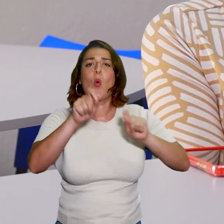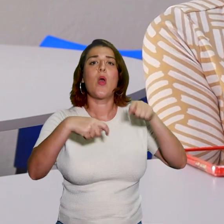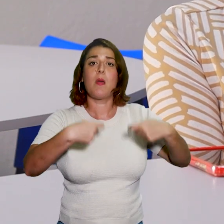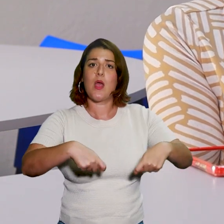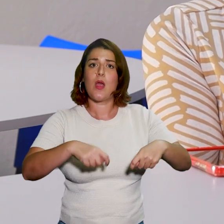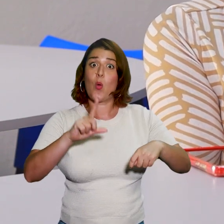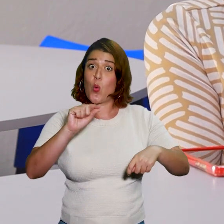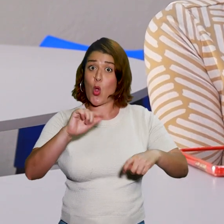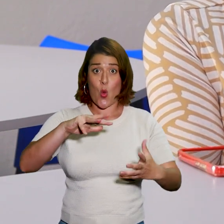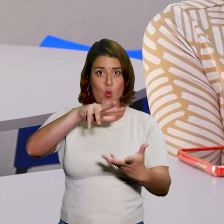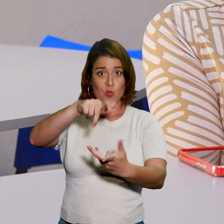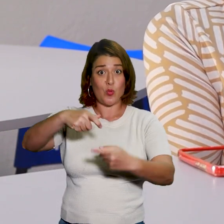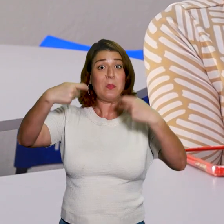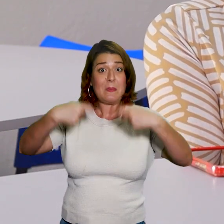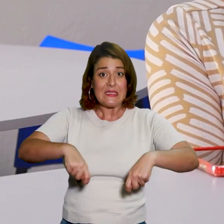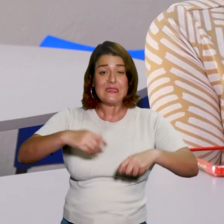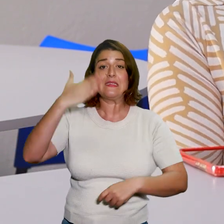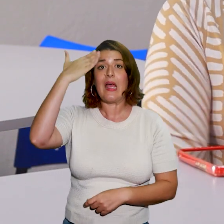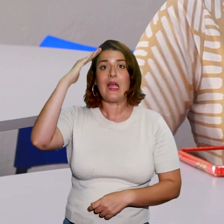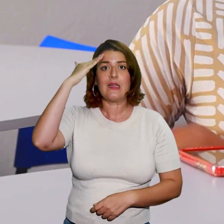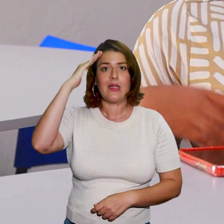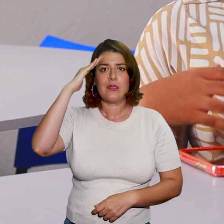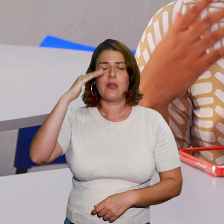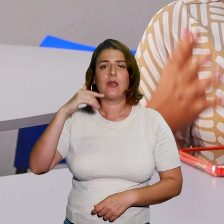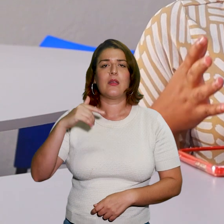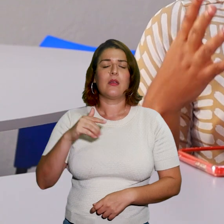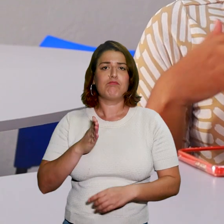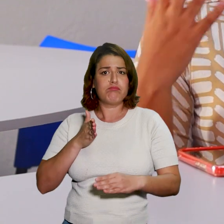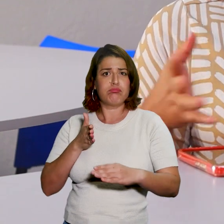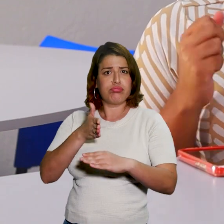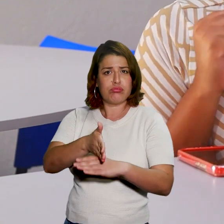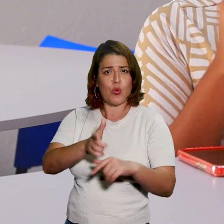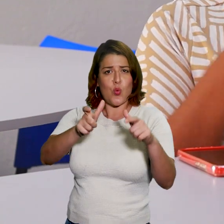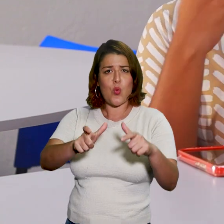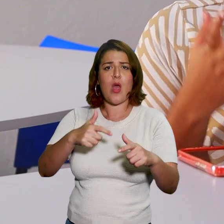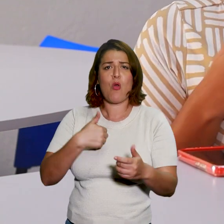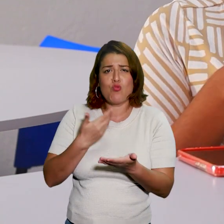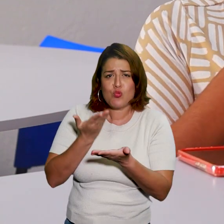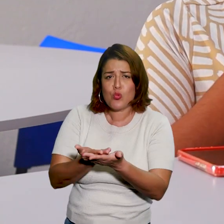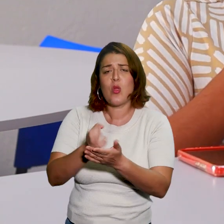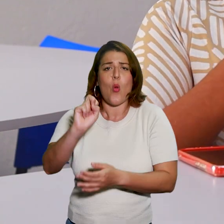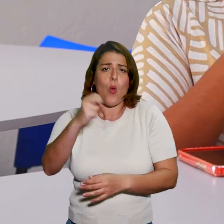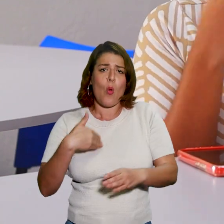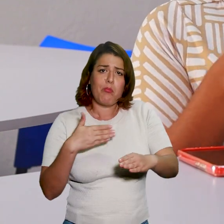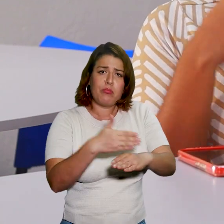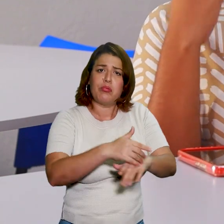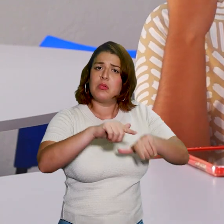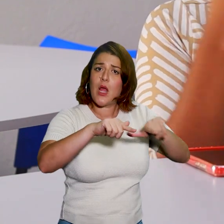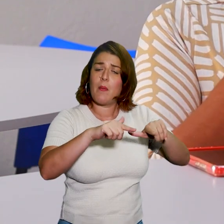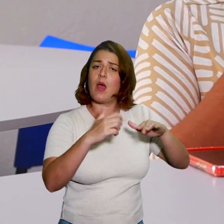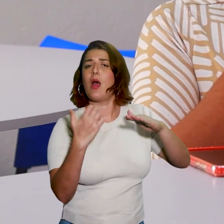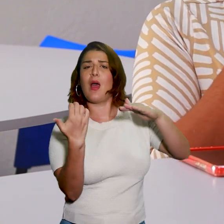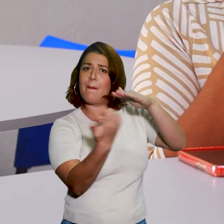necessário que o mundo entenda que, principalmente onde você está ali, pelo menos naquele momento, tipo, se você está estudando, se você está trabalhando, a